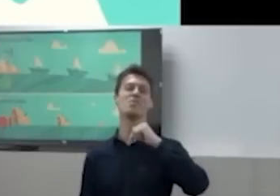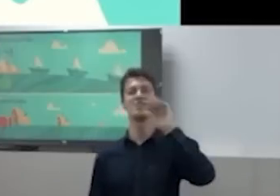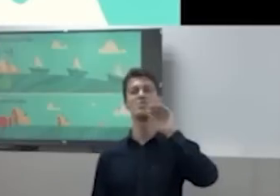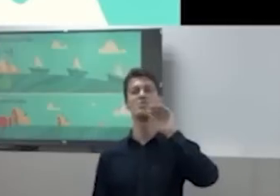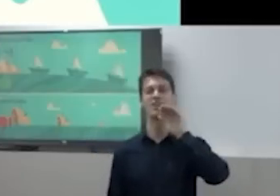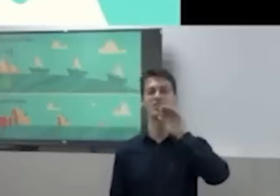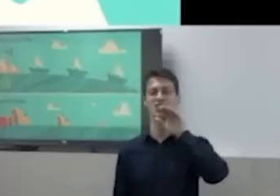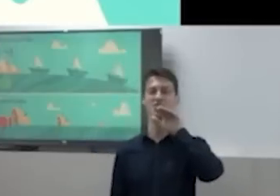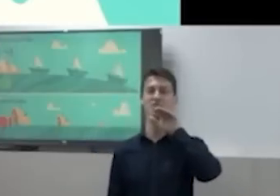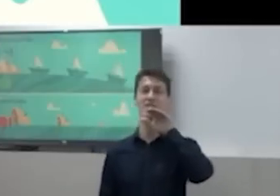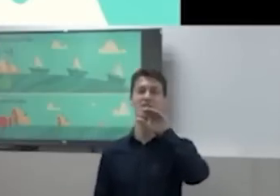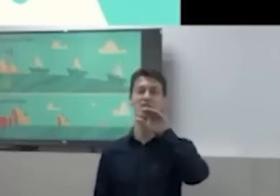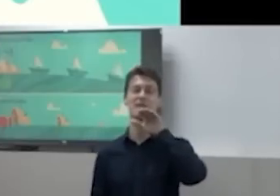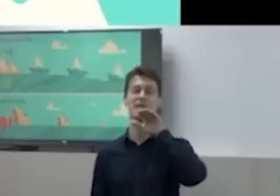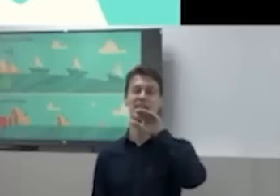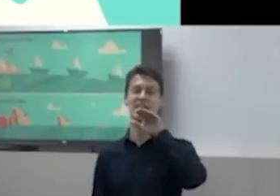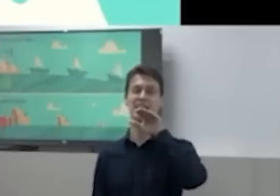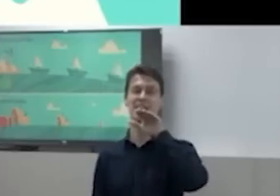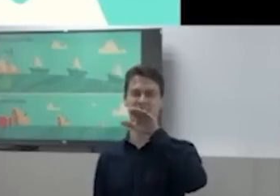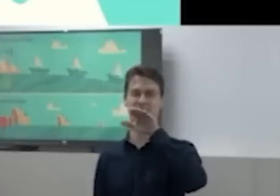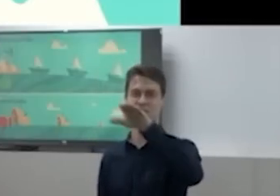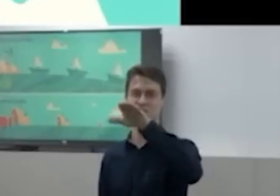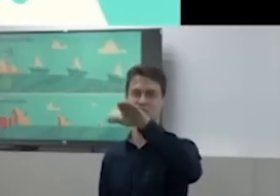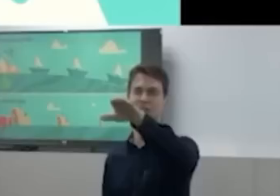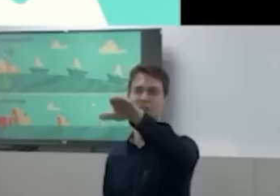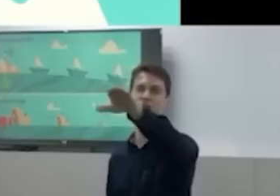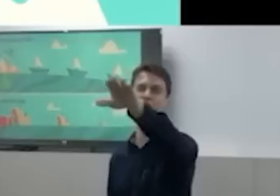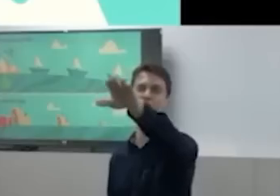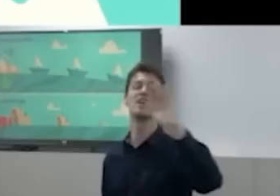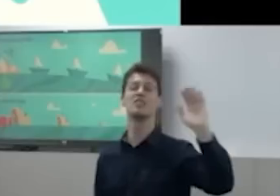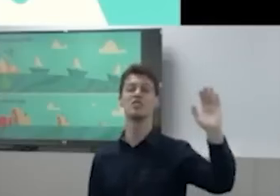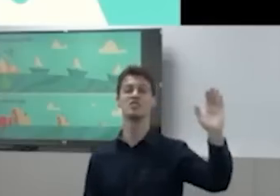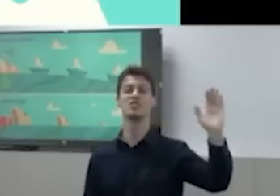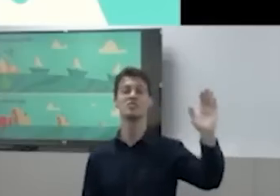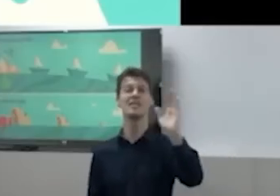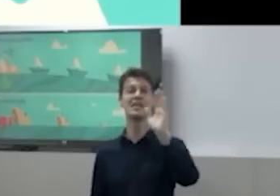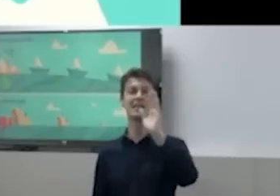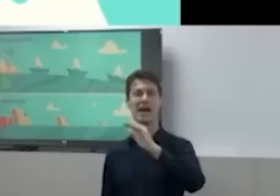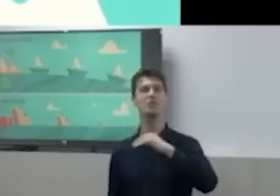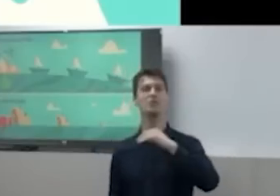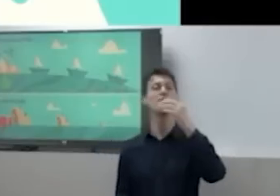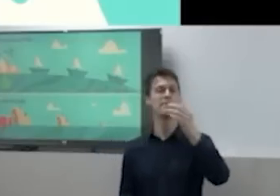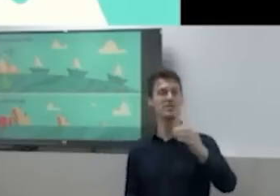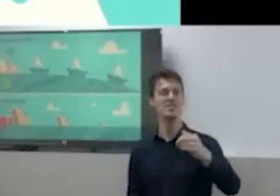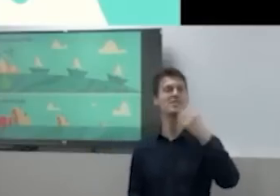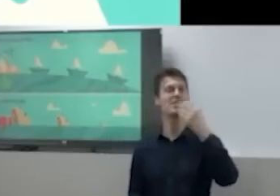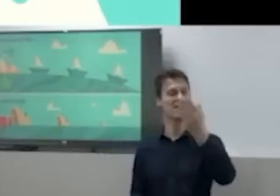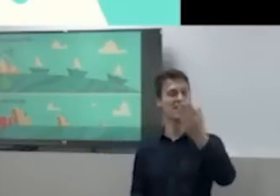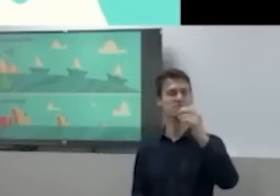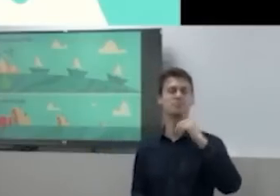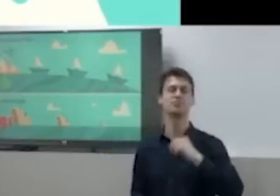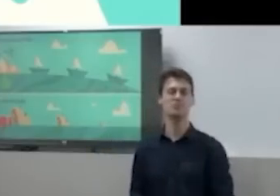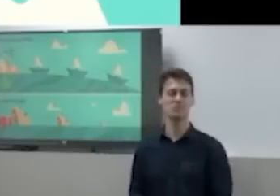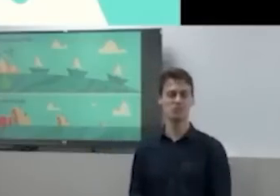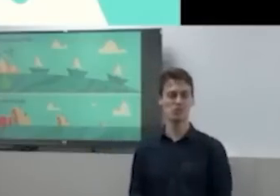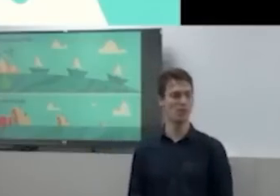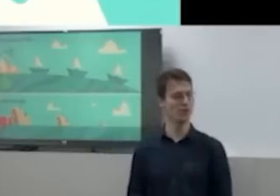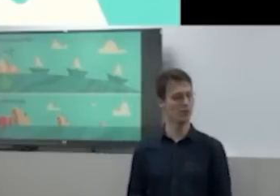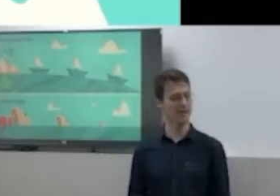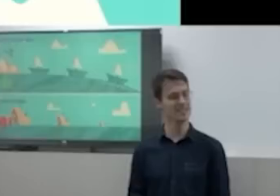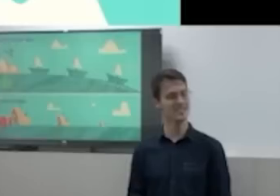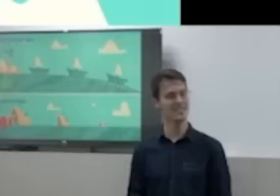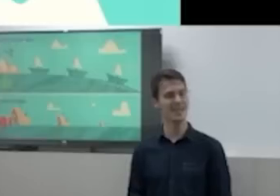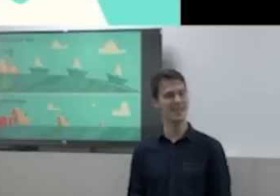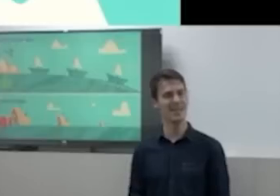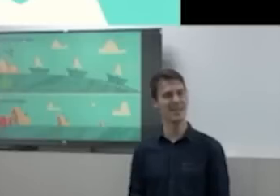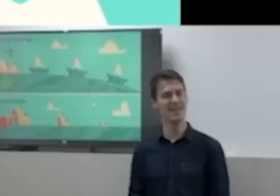gravação, eu mostrei uma imagem a gente vendo ele se deslocando, nós vimos ele de lado, para vocês entenderem